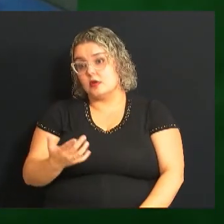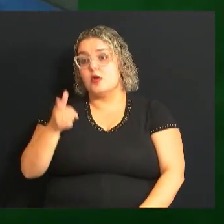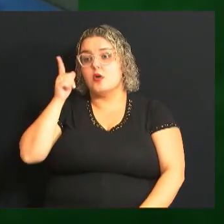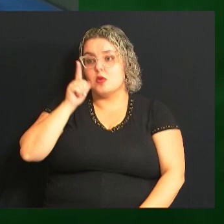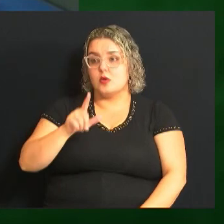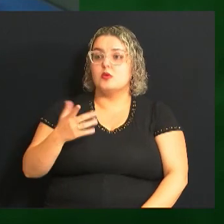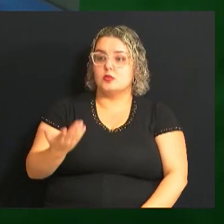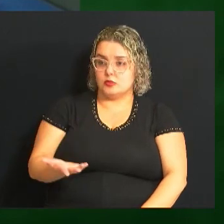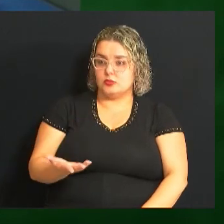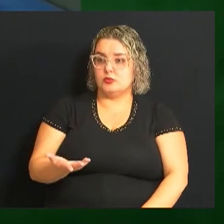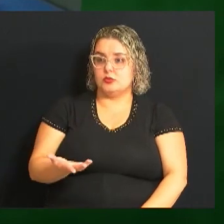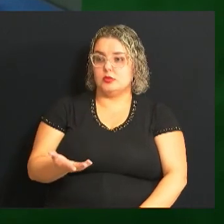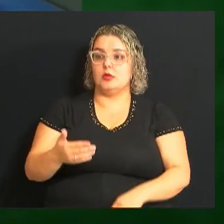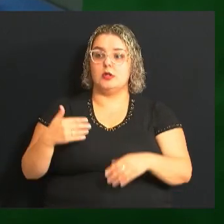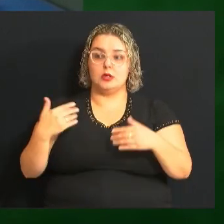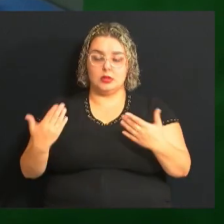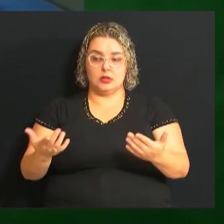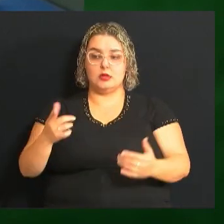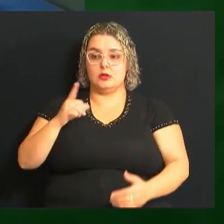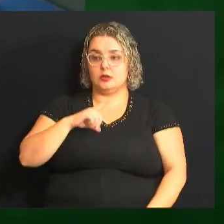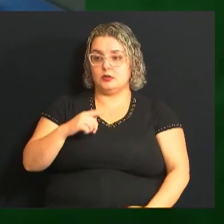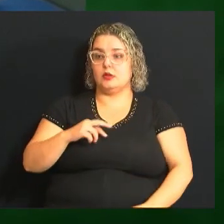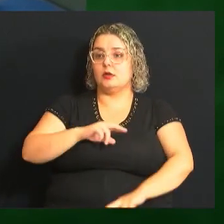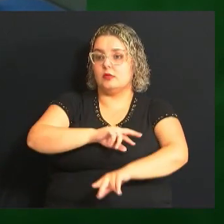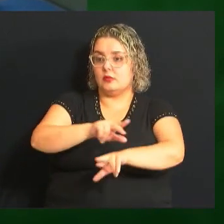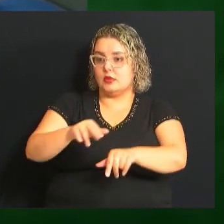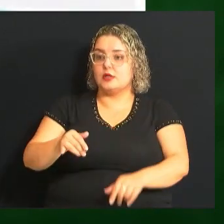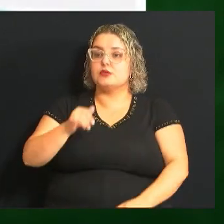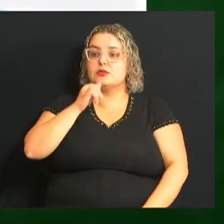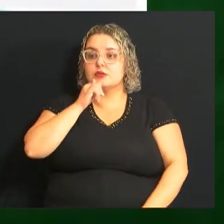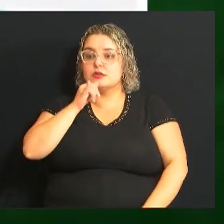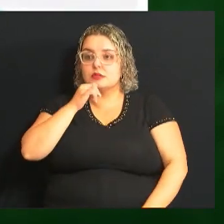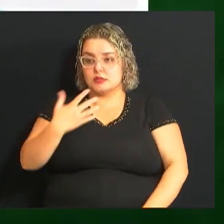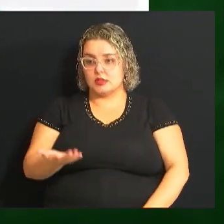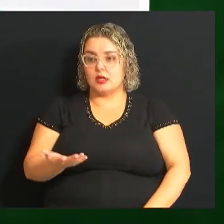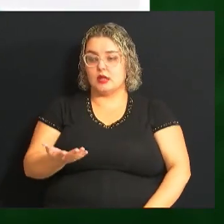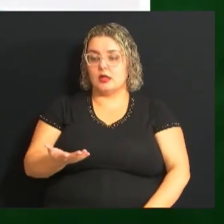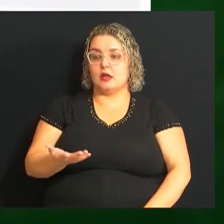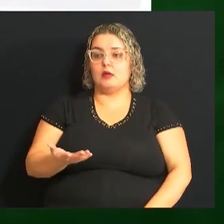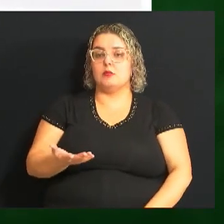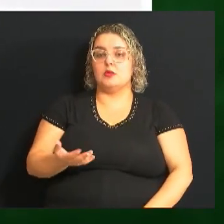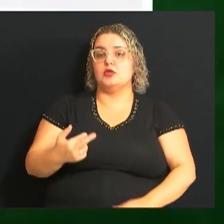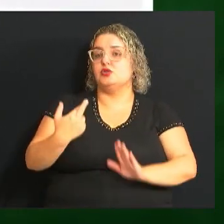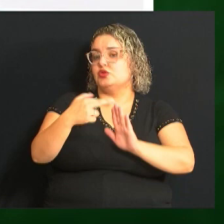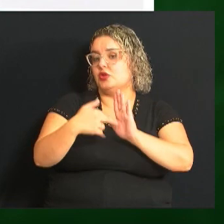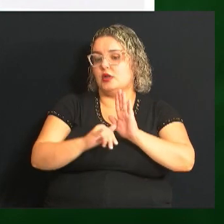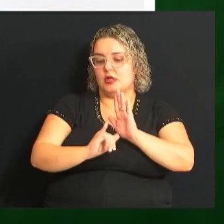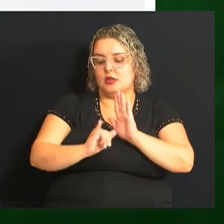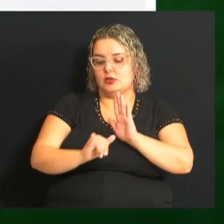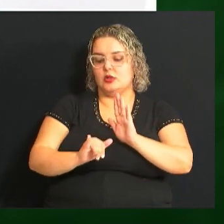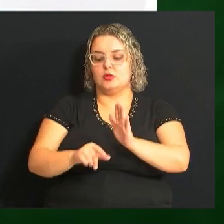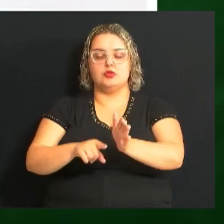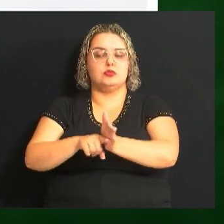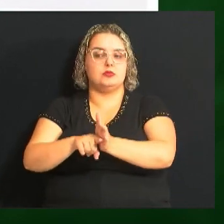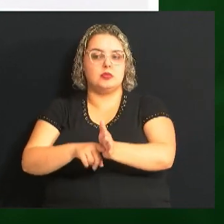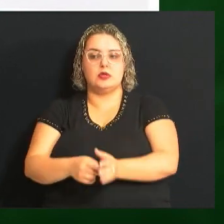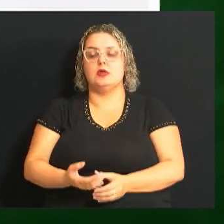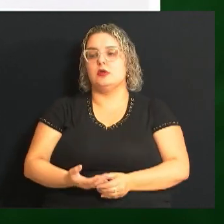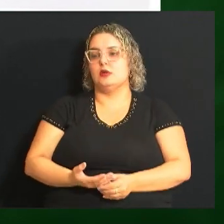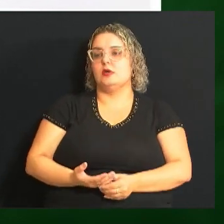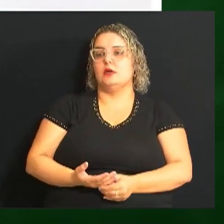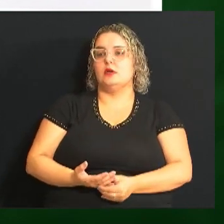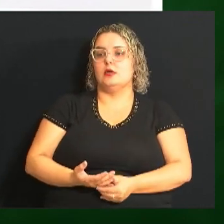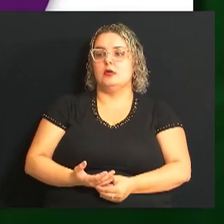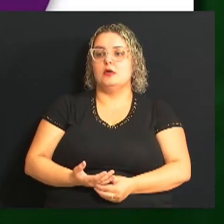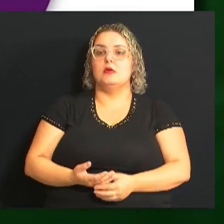Então, eu tenho aqui alguns exemplos de relatório de pesquisa, vocês podem ver no vídeo que vai estar passando aí